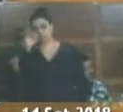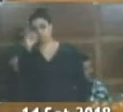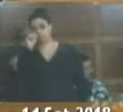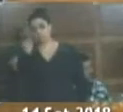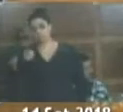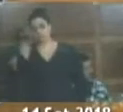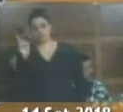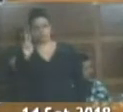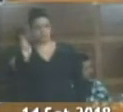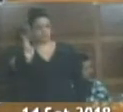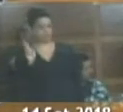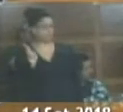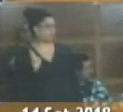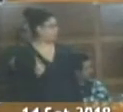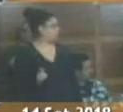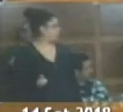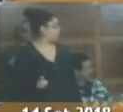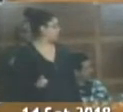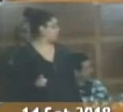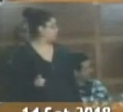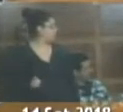cruzados,